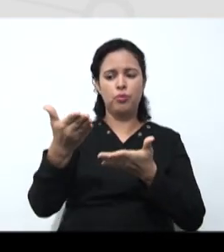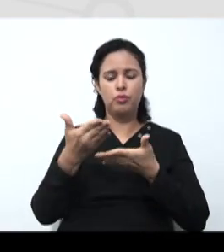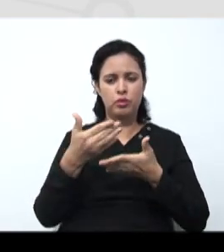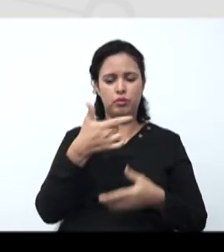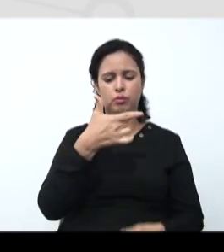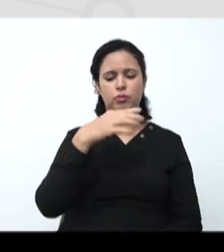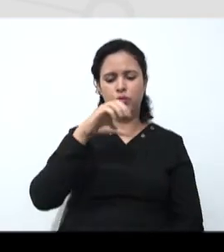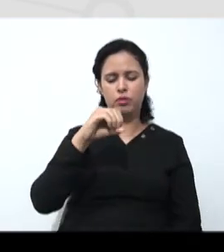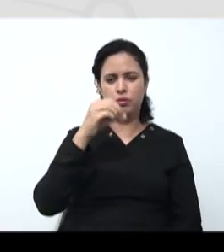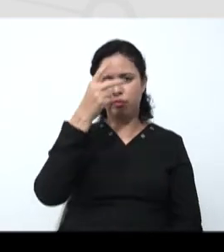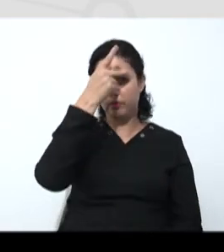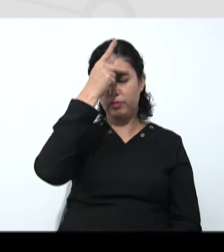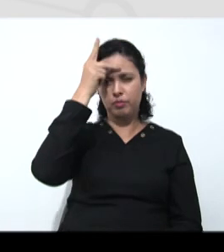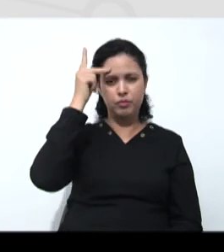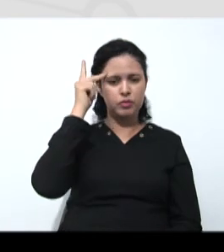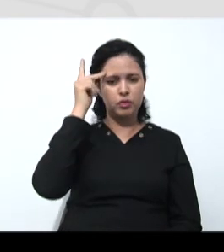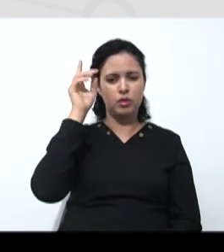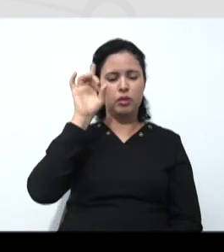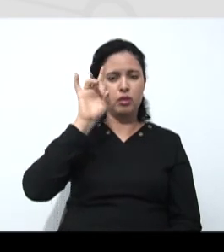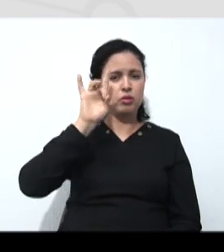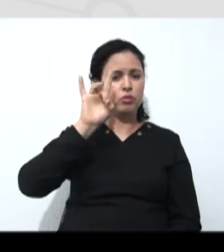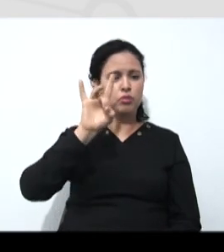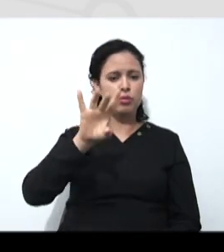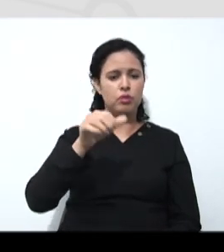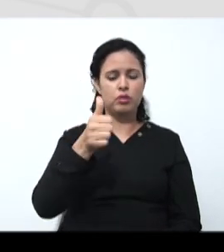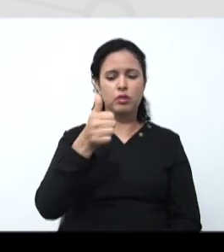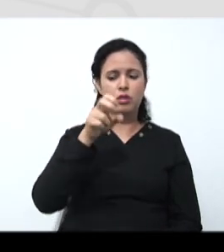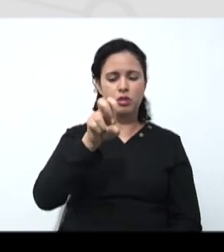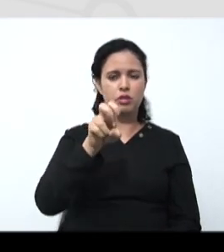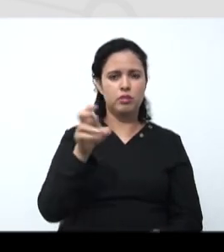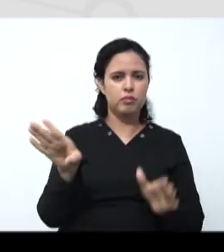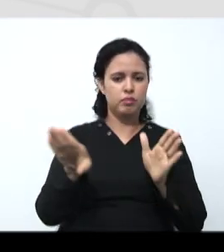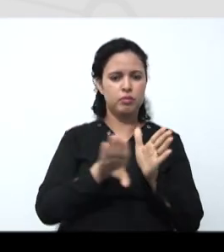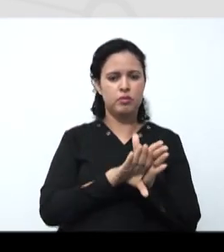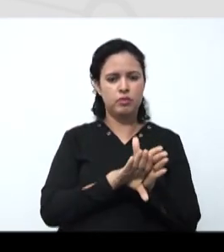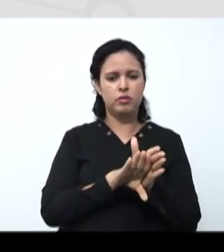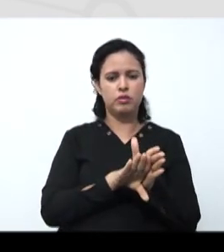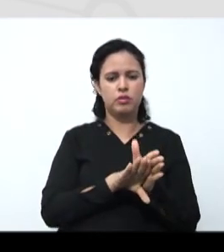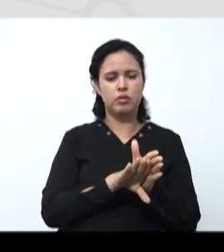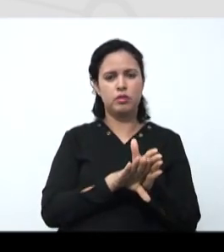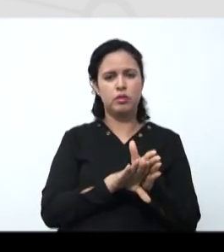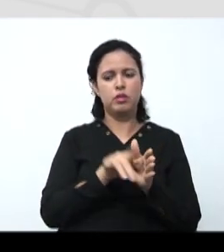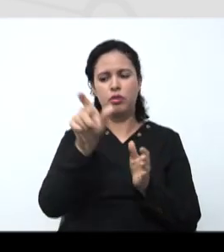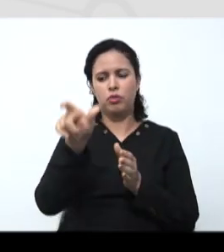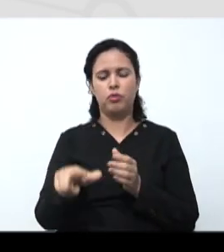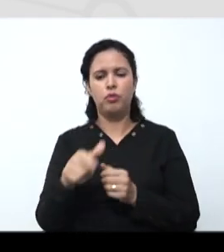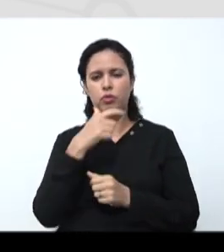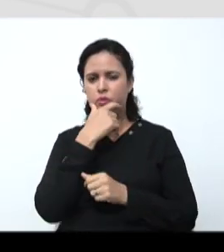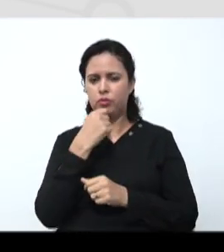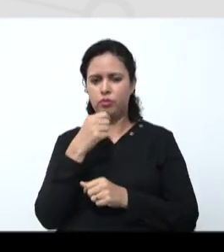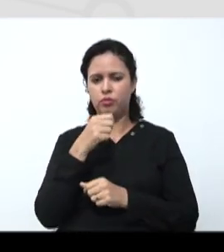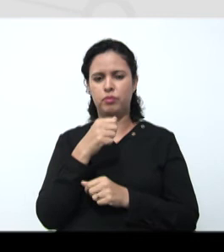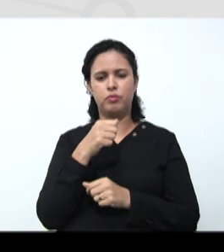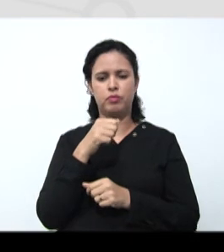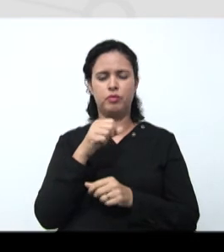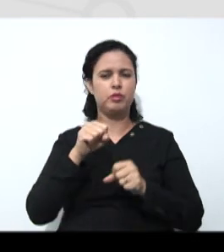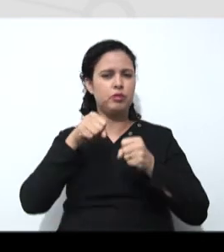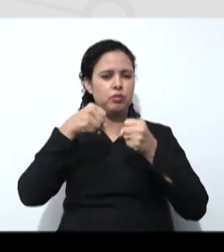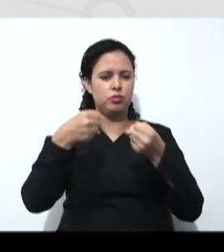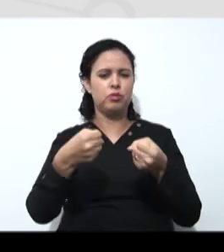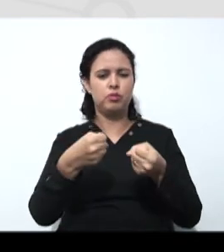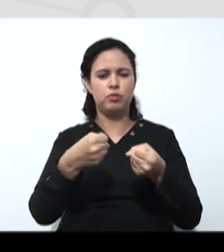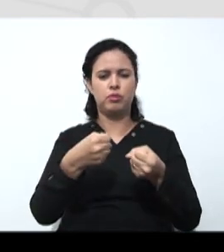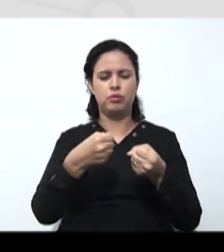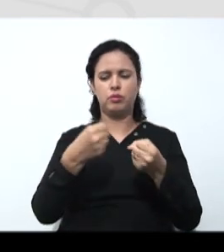20 pessoas, porém somente 15 apareceram. Alberto se empenhava em fazer com que todos entendessem que